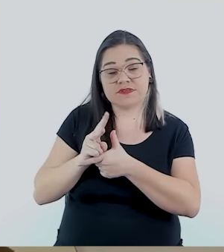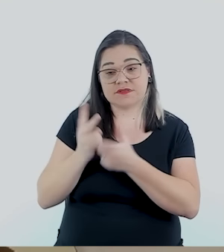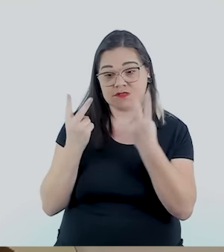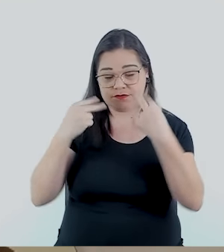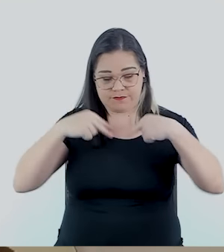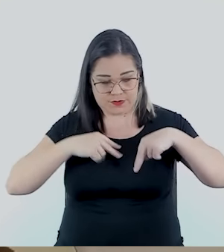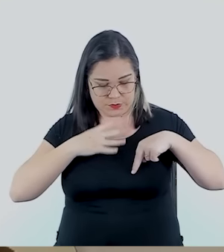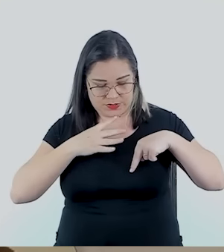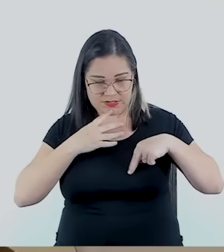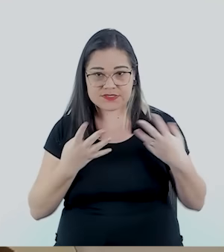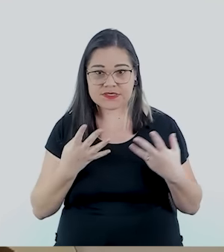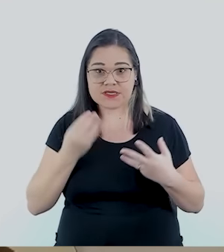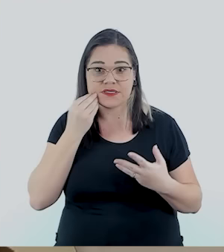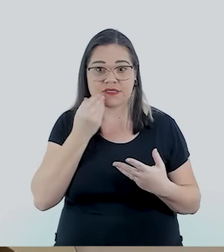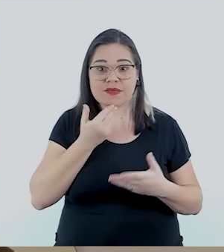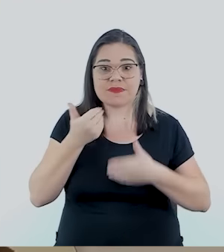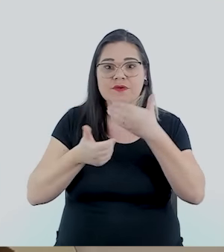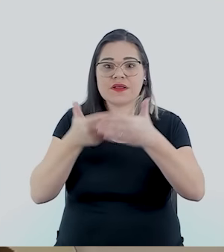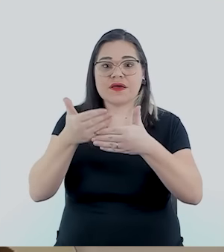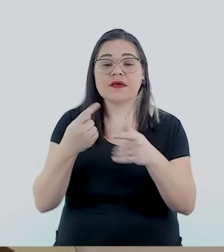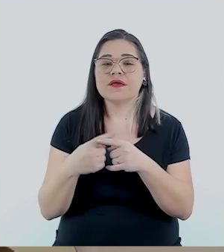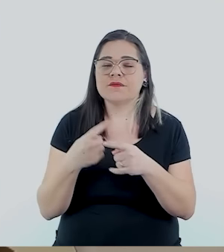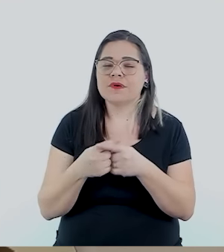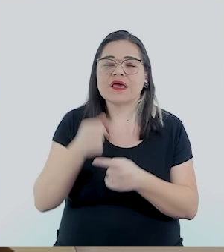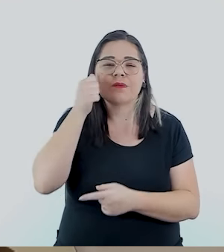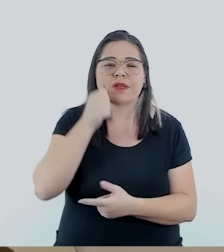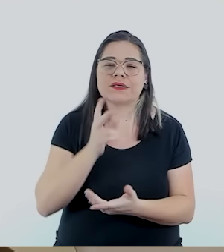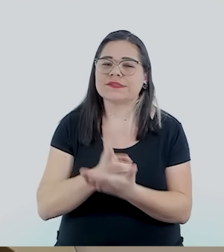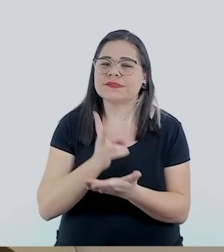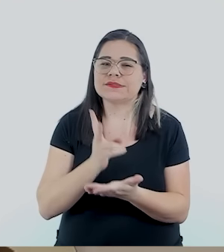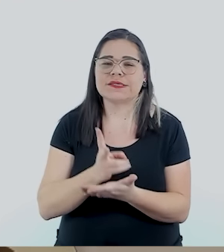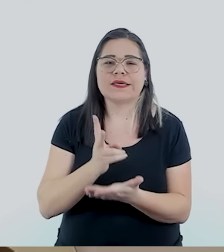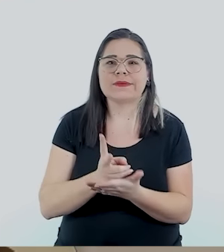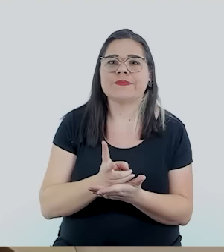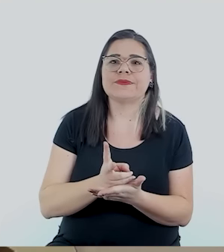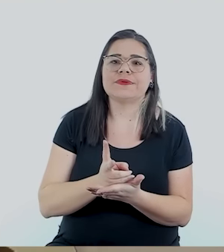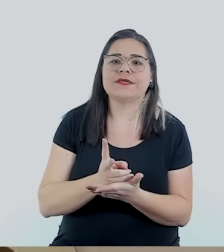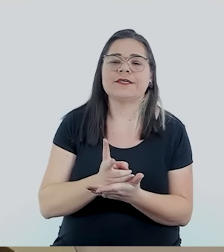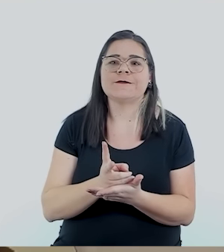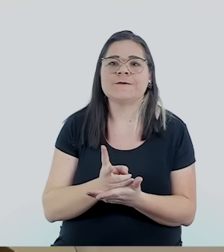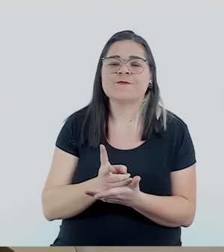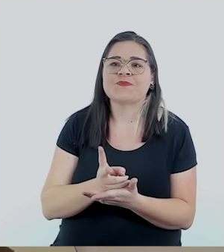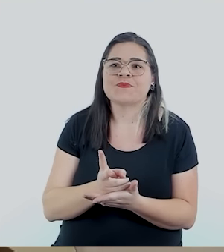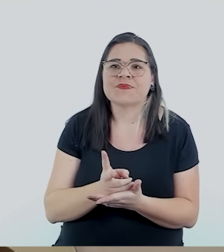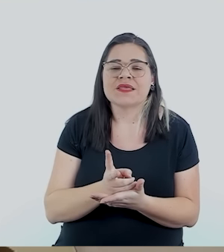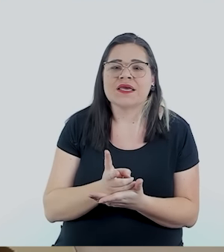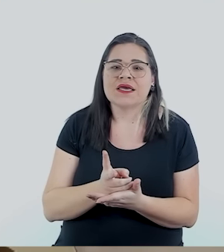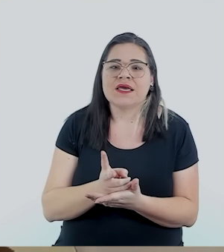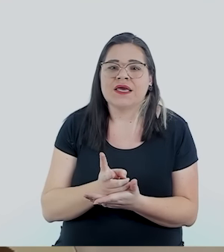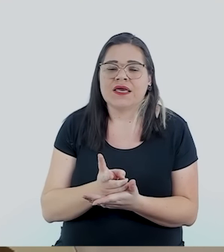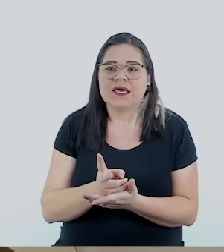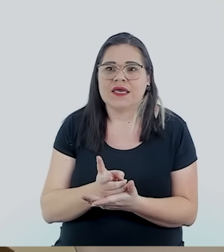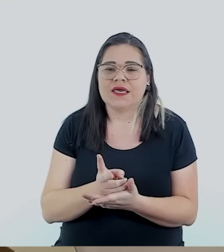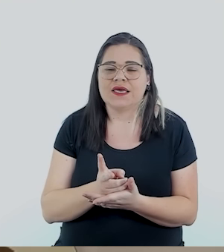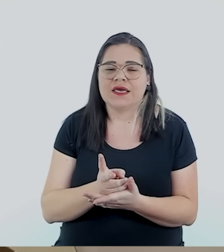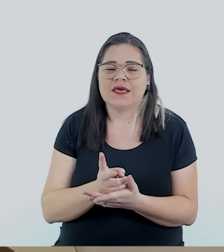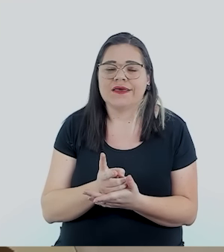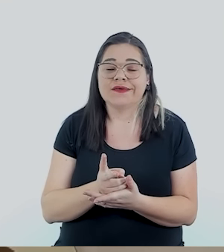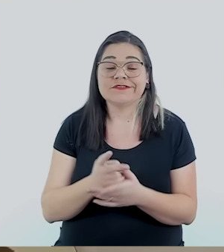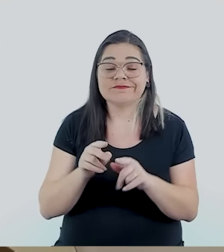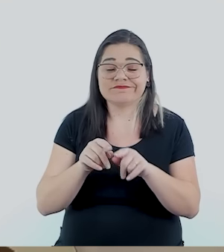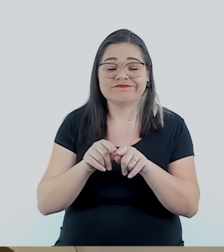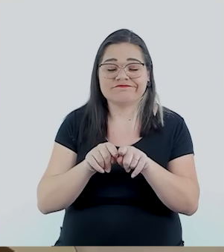autoconhecimento de Se melhorar e porque ela também sempre teve eh desprivilegiada do ponto de vista da barra de competição com